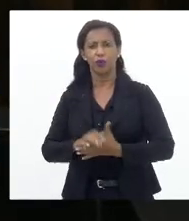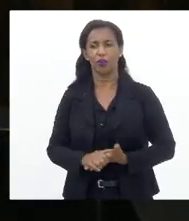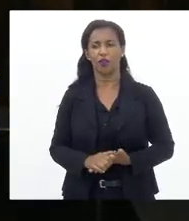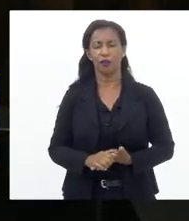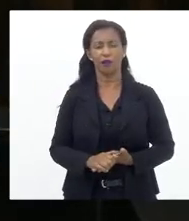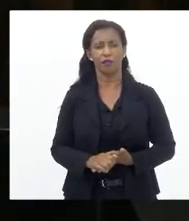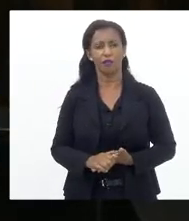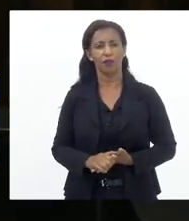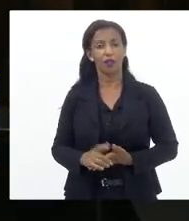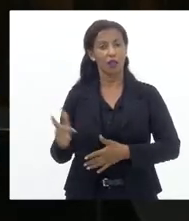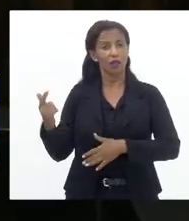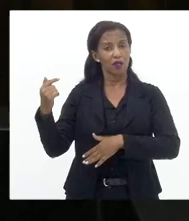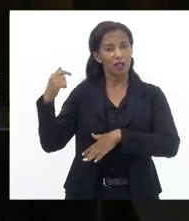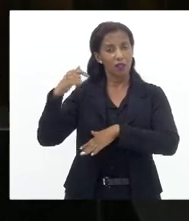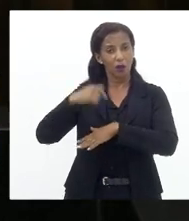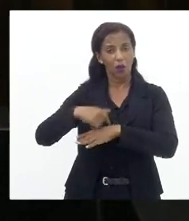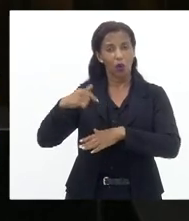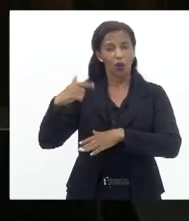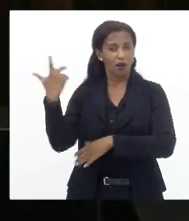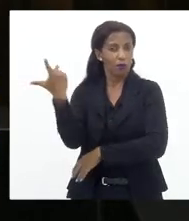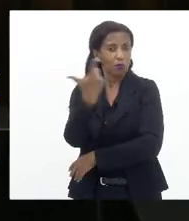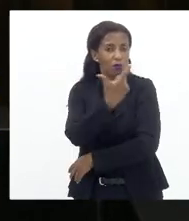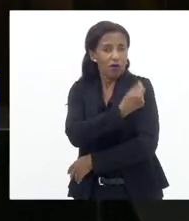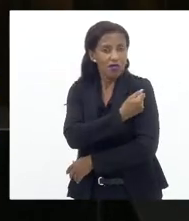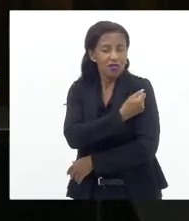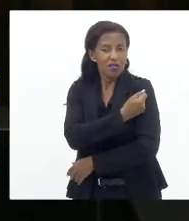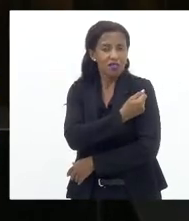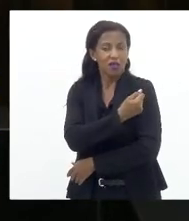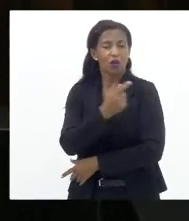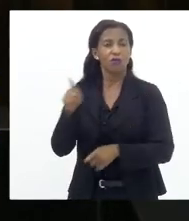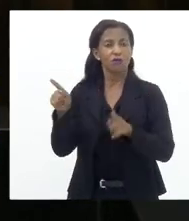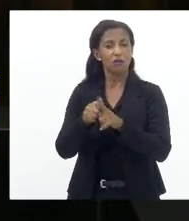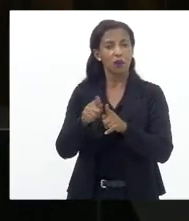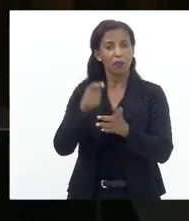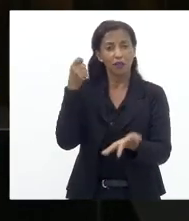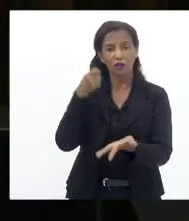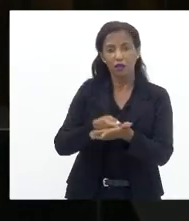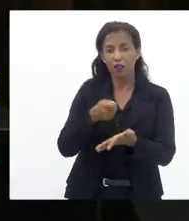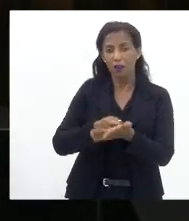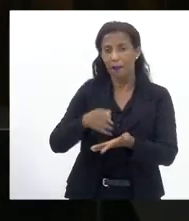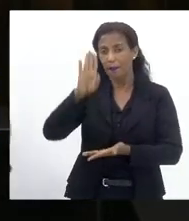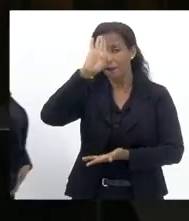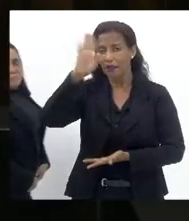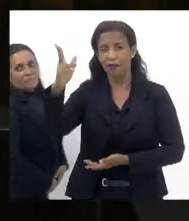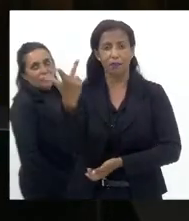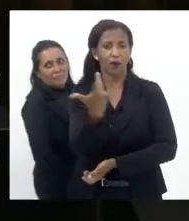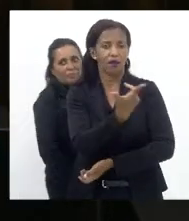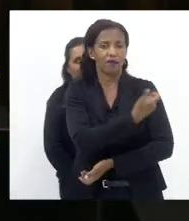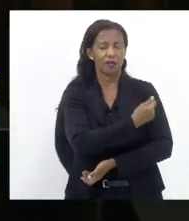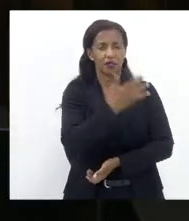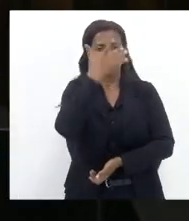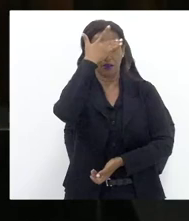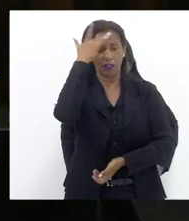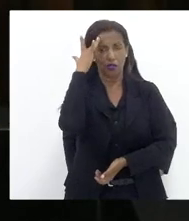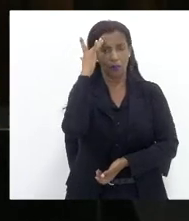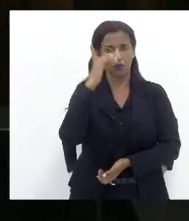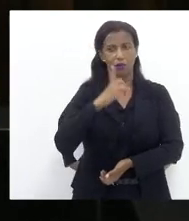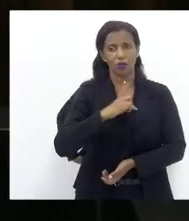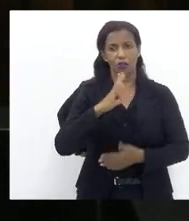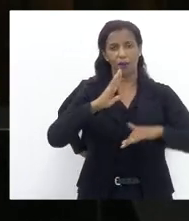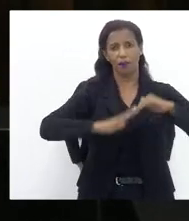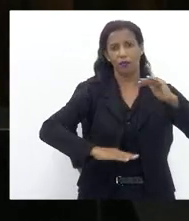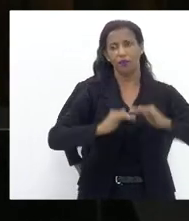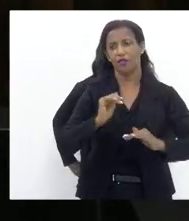que no auge do processo de vacinação determinou a prioridade na vacinação daqueles que